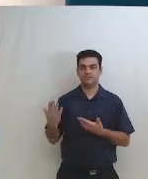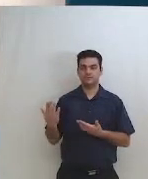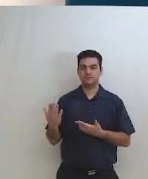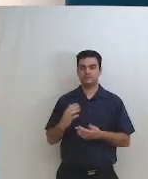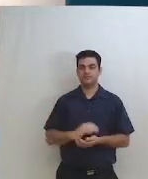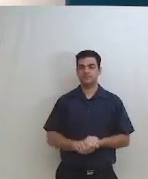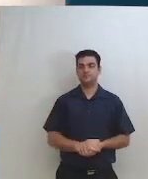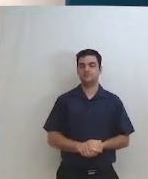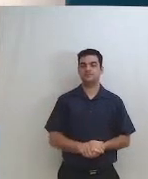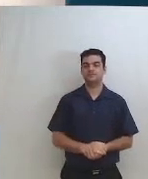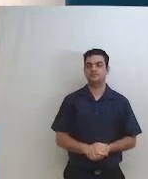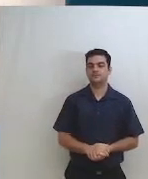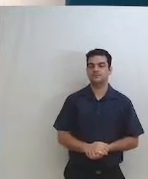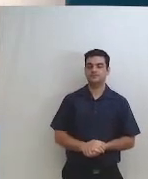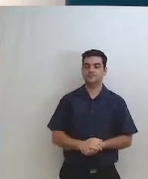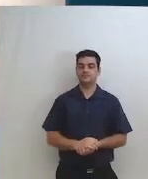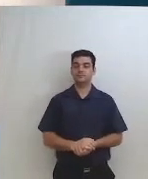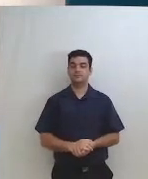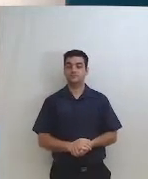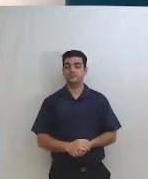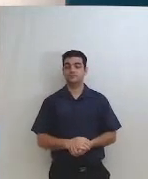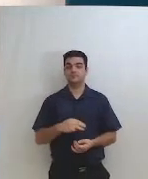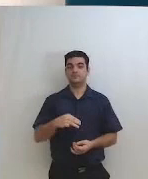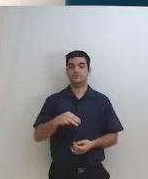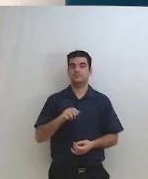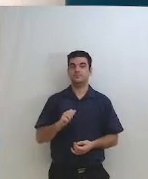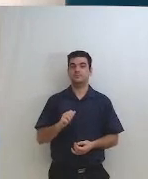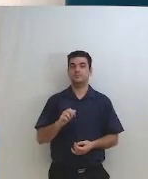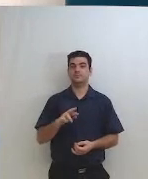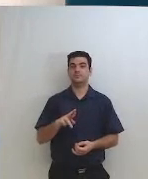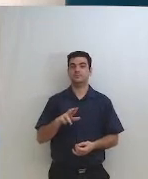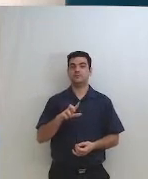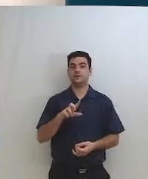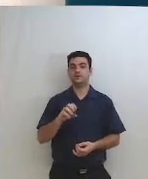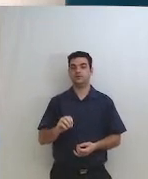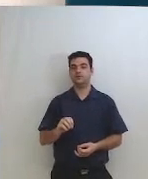pelo doutor Marlos Hipólito Rocha Silva.